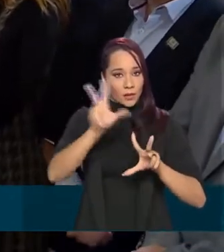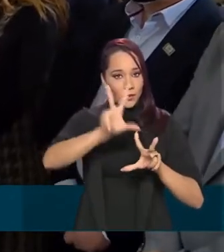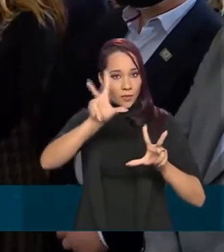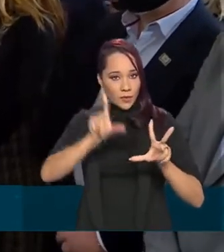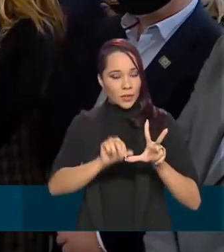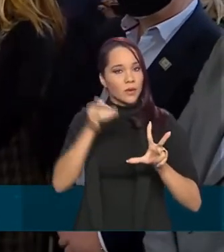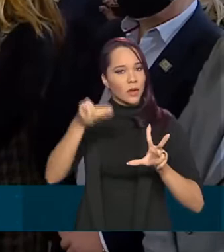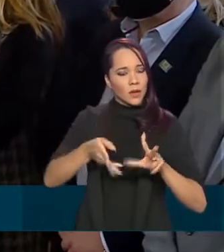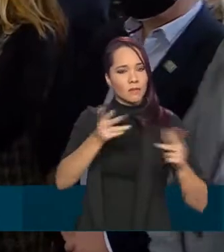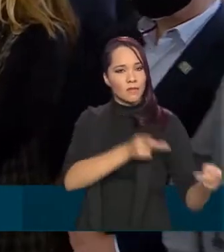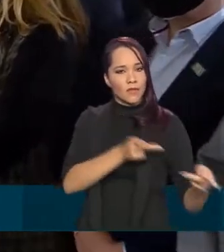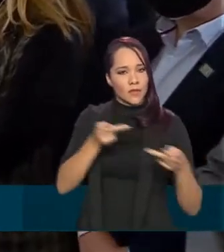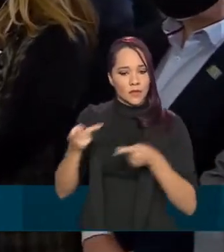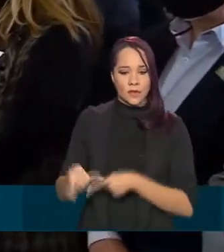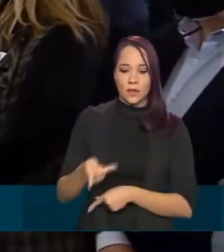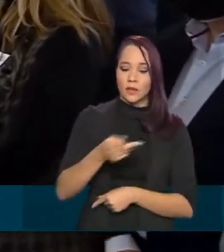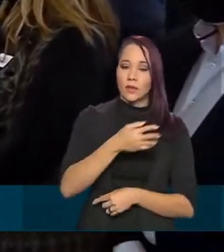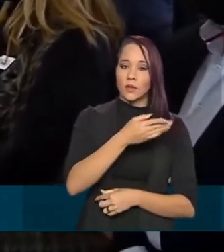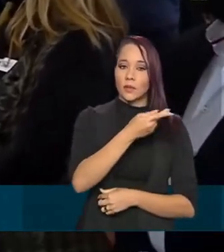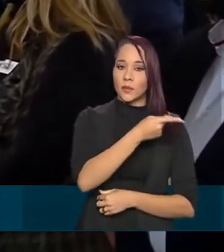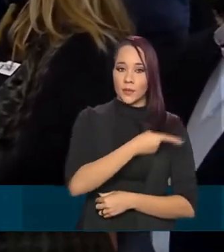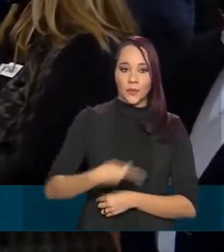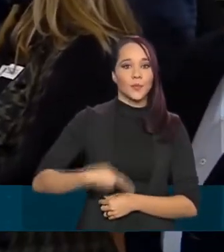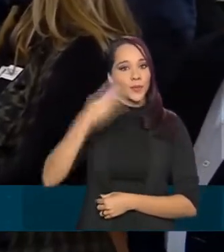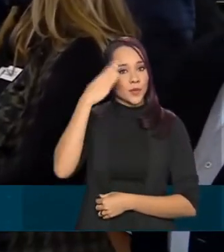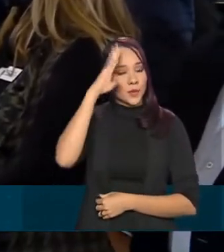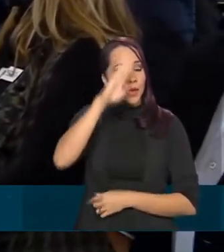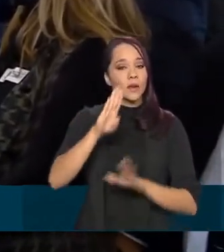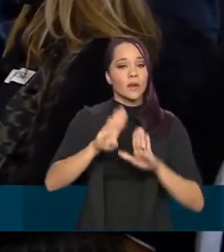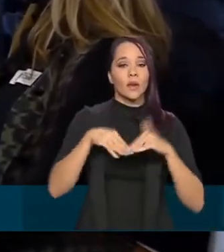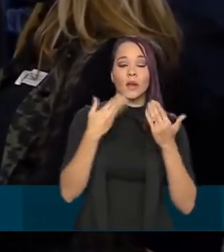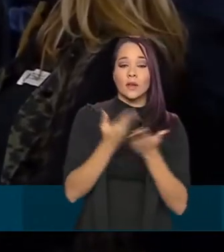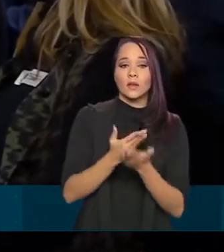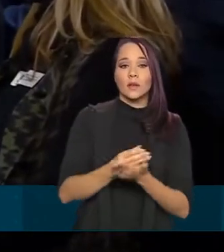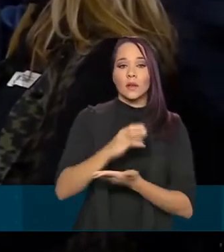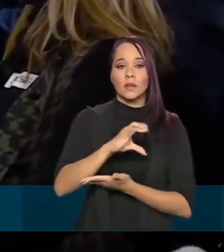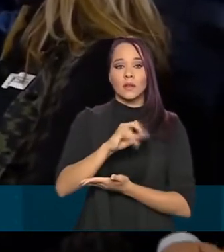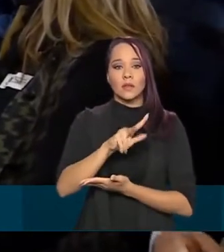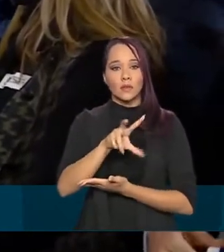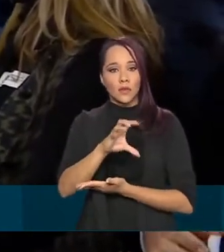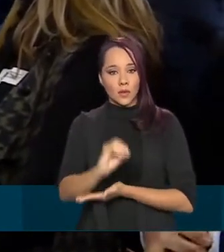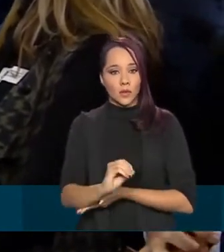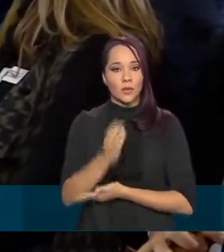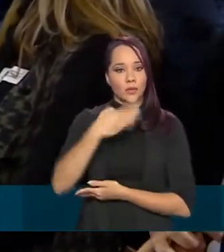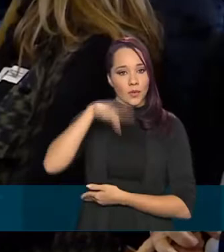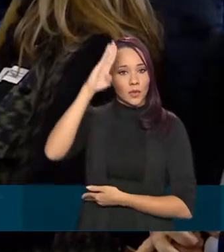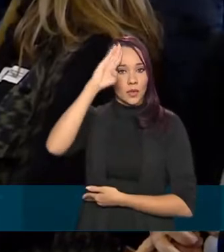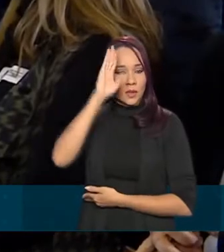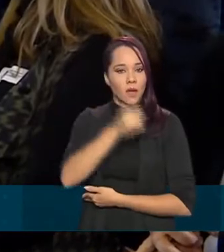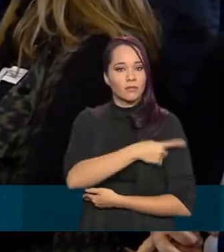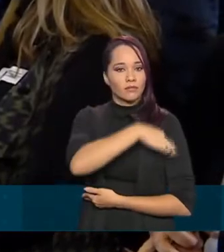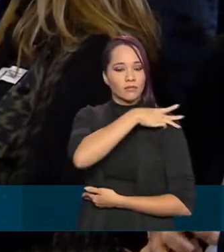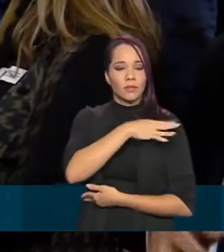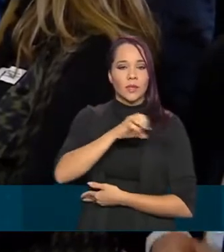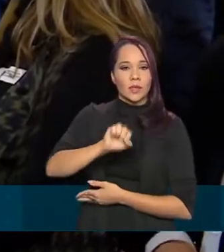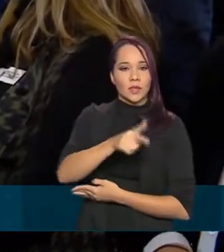essa é a visita do presidente Jair Bolsonaro à Escola Cívico-Militar de Ensino Fundamental São Pedro, que fica em